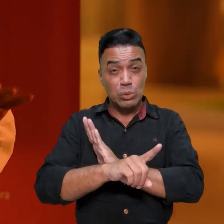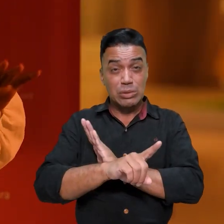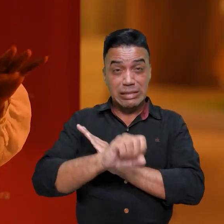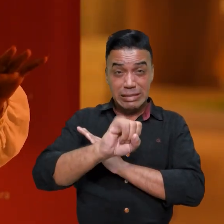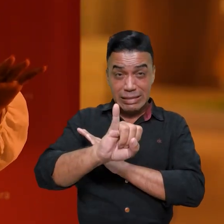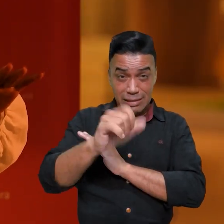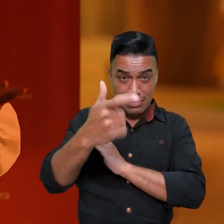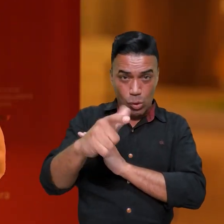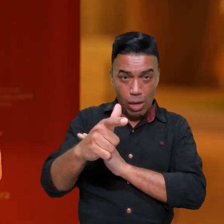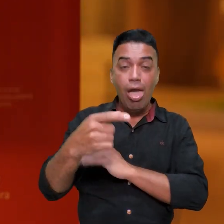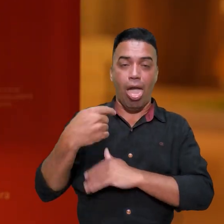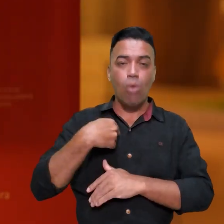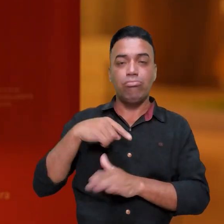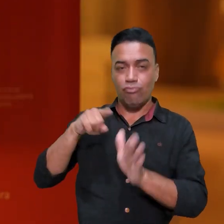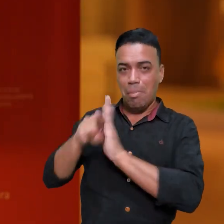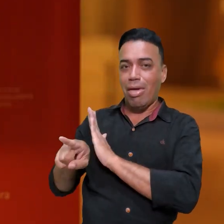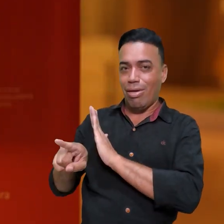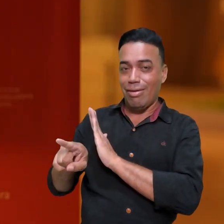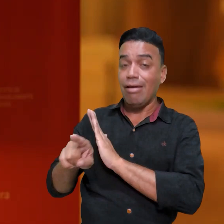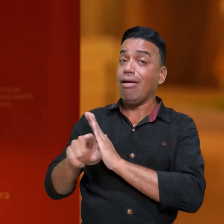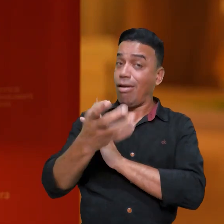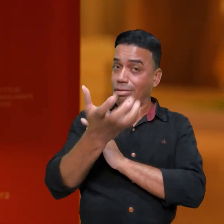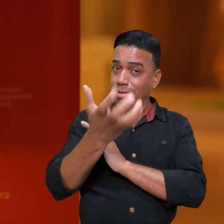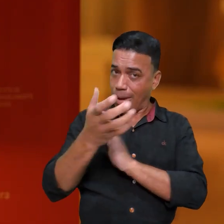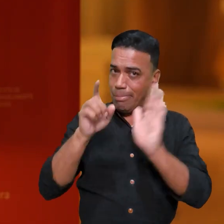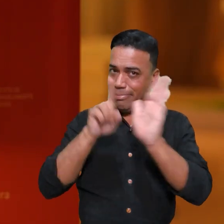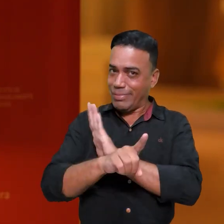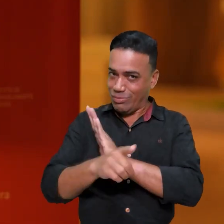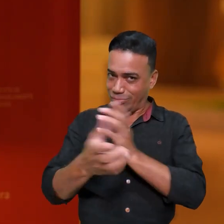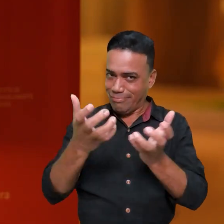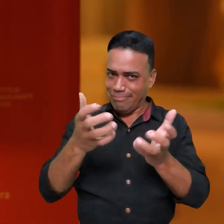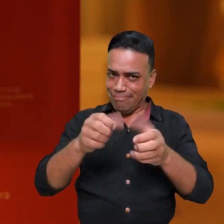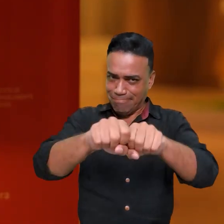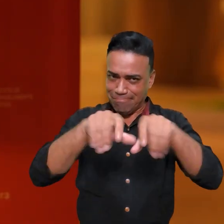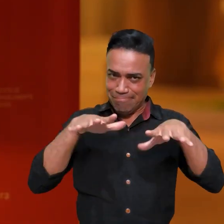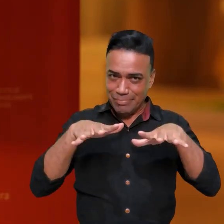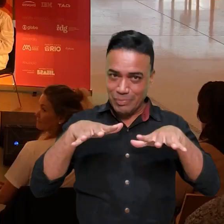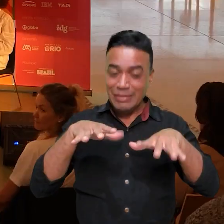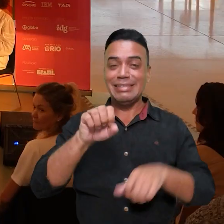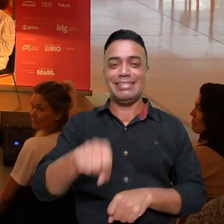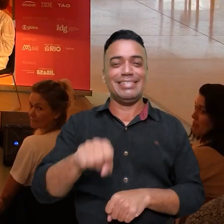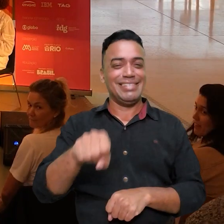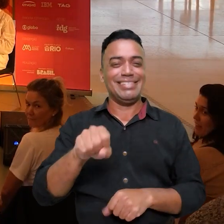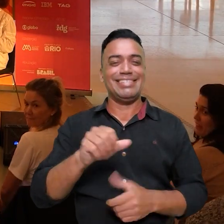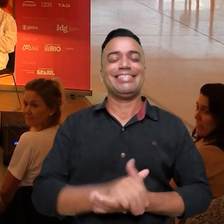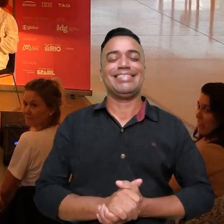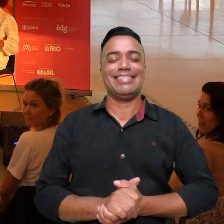bem, que eu tenho sempre. Alguém quer fazer uma pergunta? Sim.